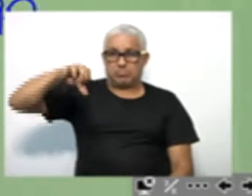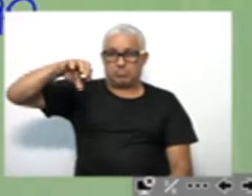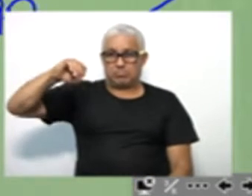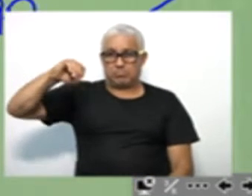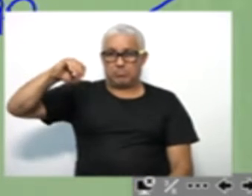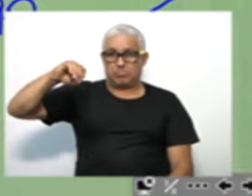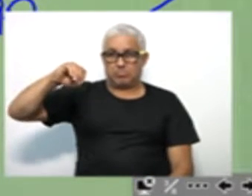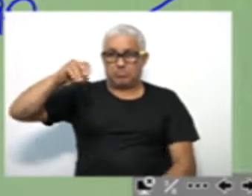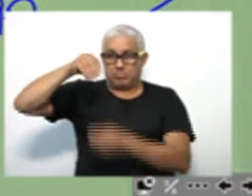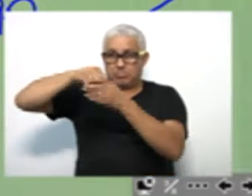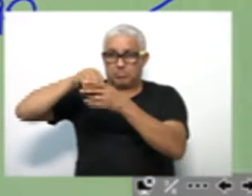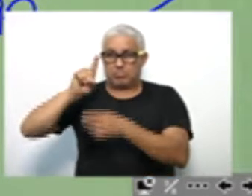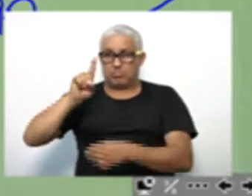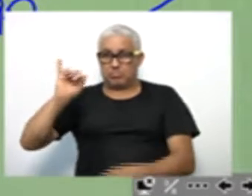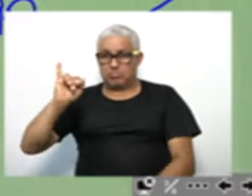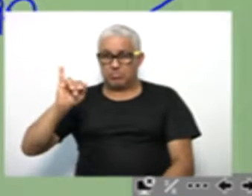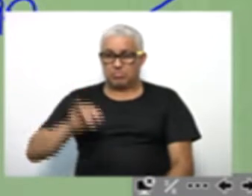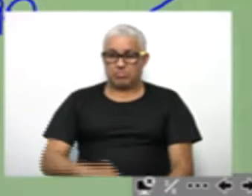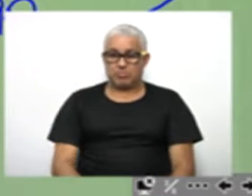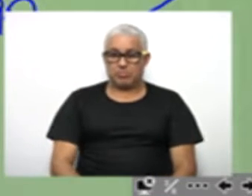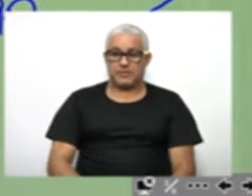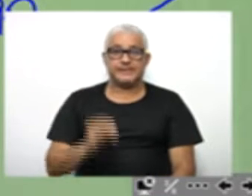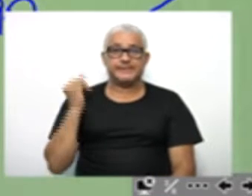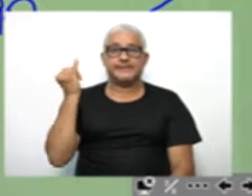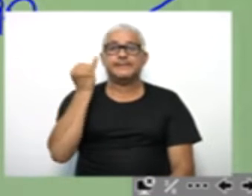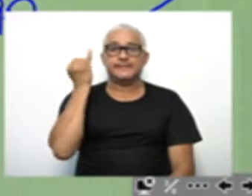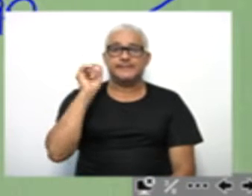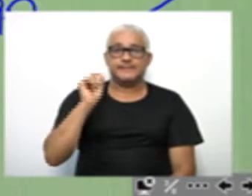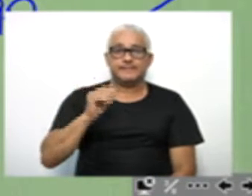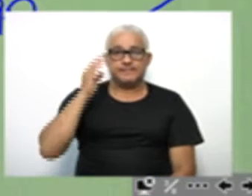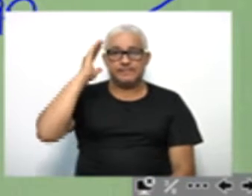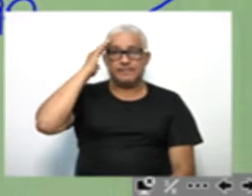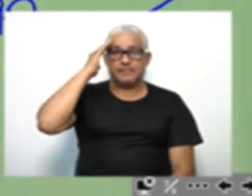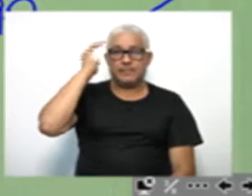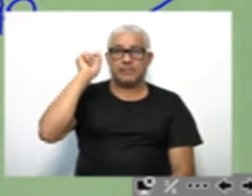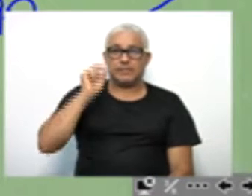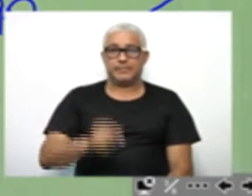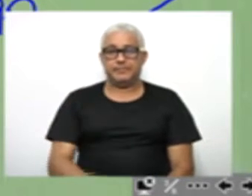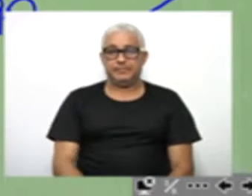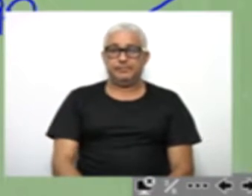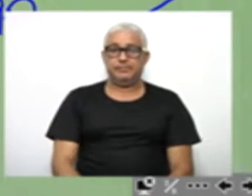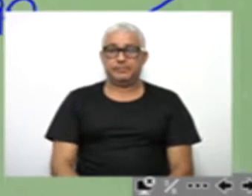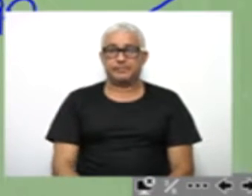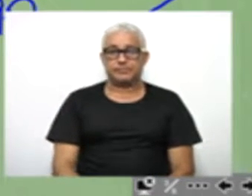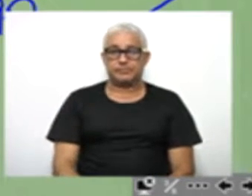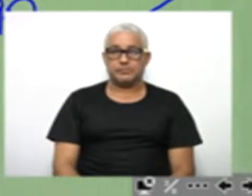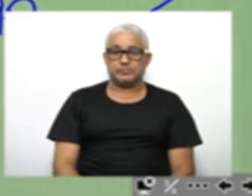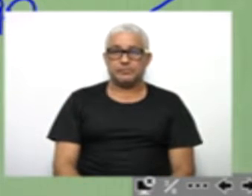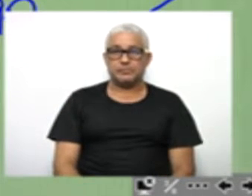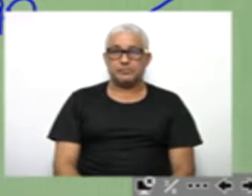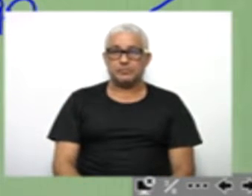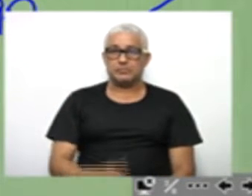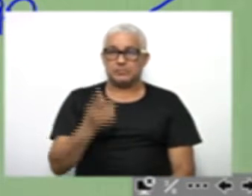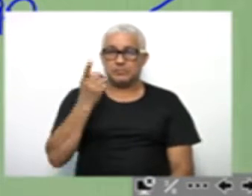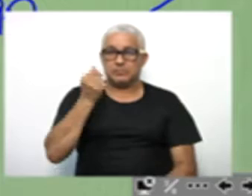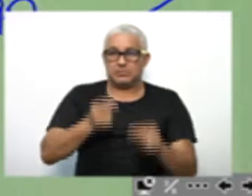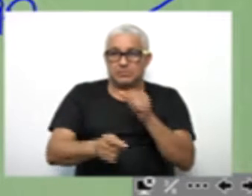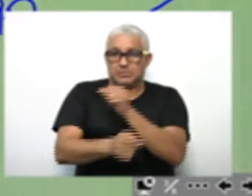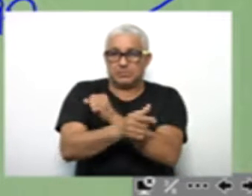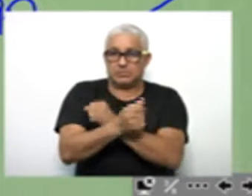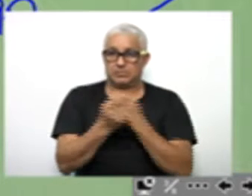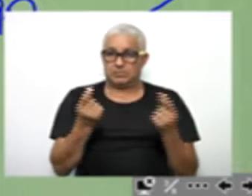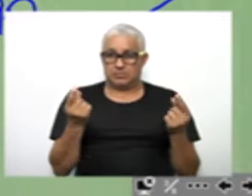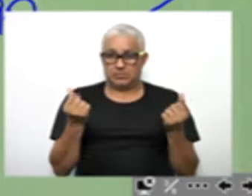ser 0,90 do DI. É importante que compreendamos que quando a gente investe um determinado